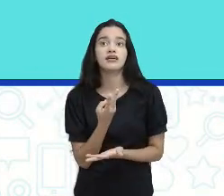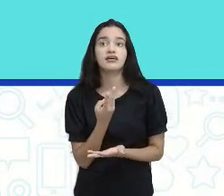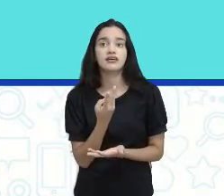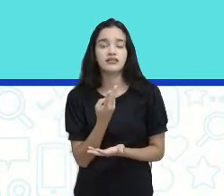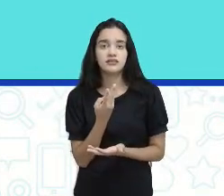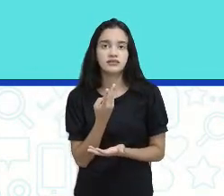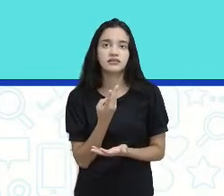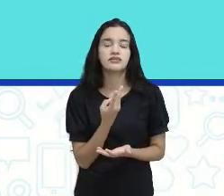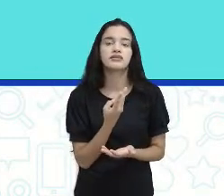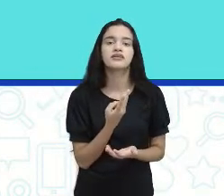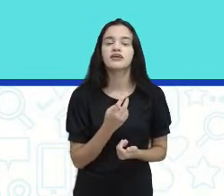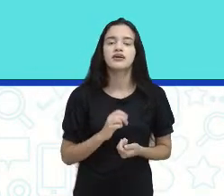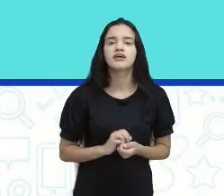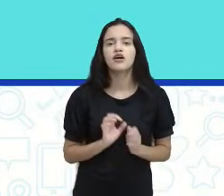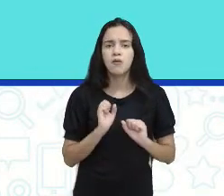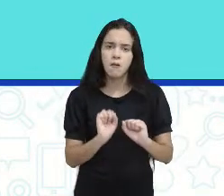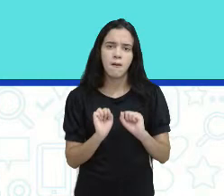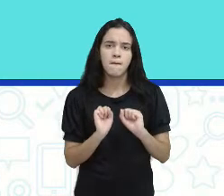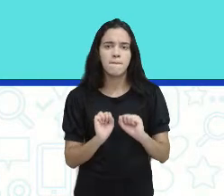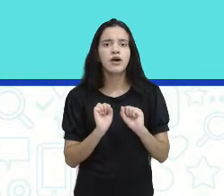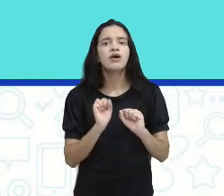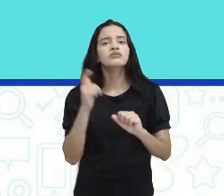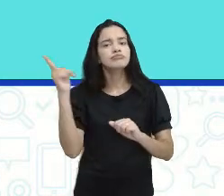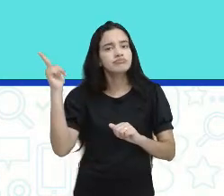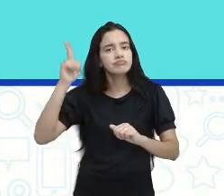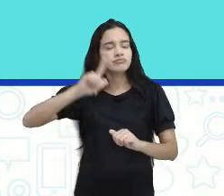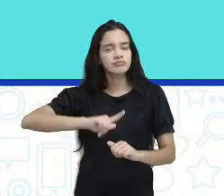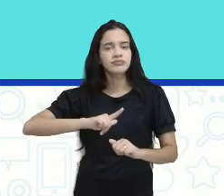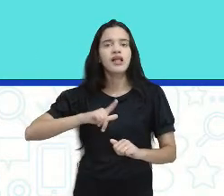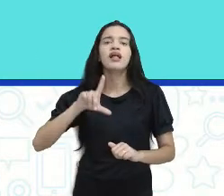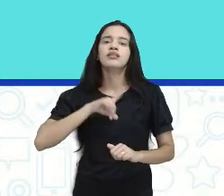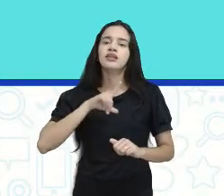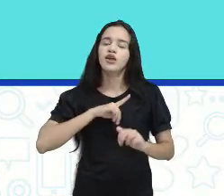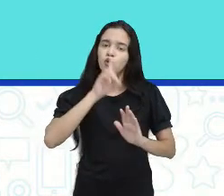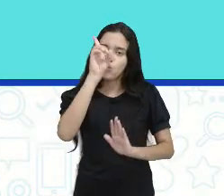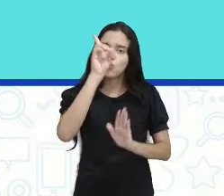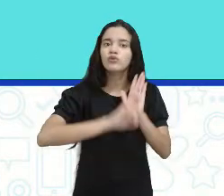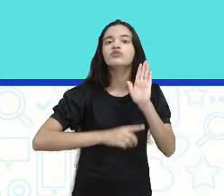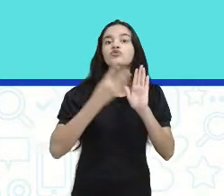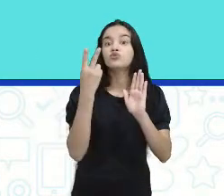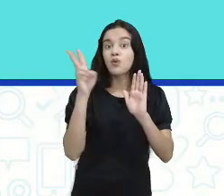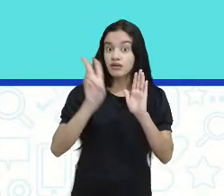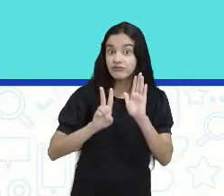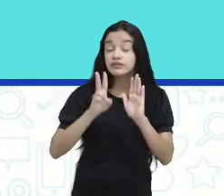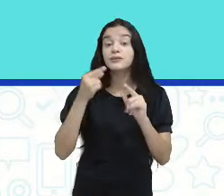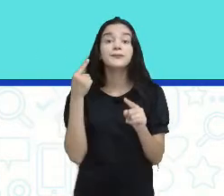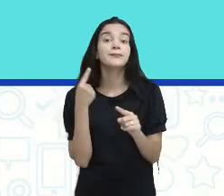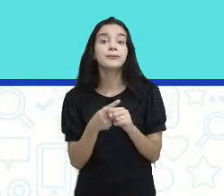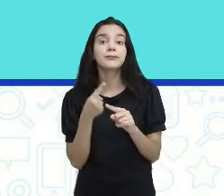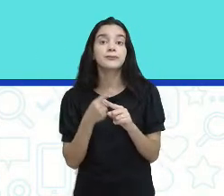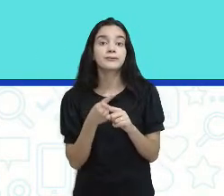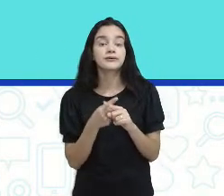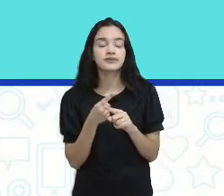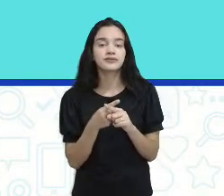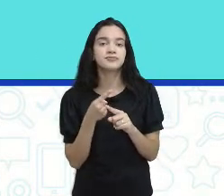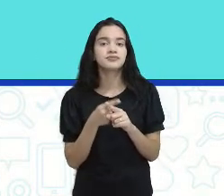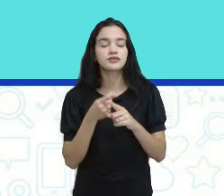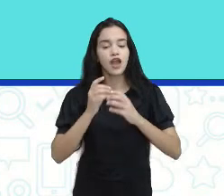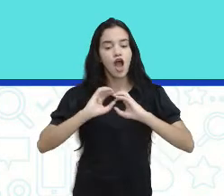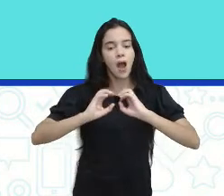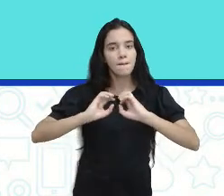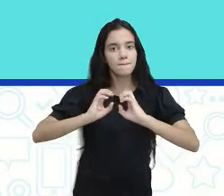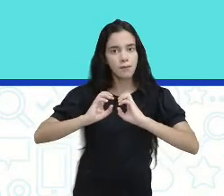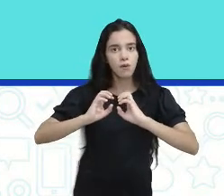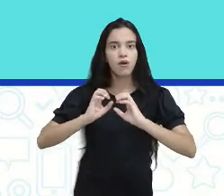primeiro serviço, ele pode repetir. Ele tem o direito aí 2 vezes. Por quê? A bola ela pode ou ficar